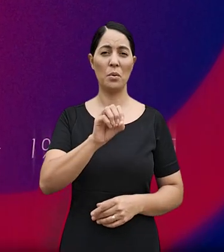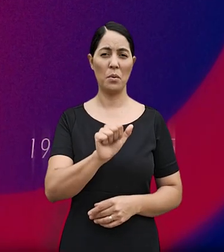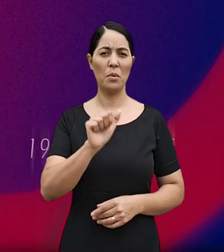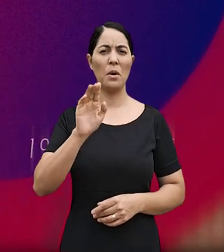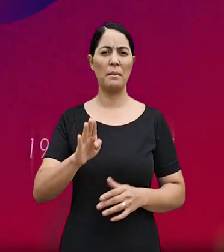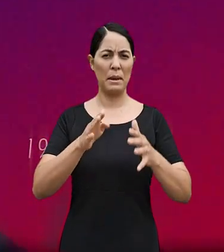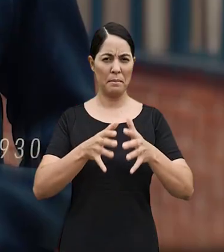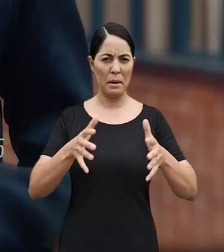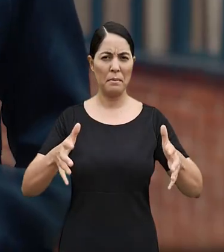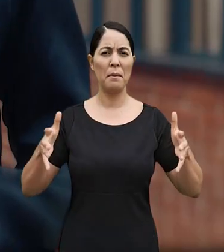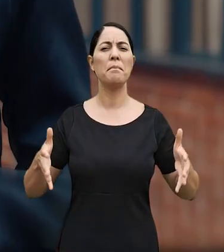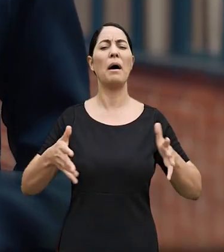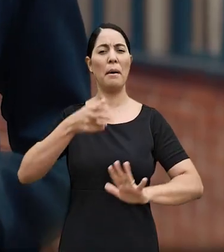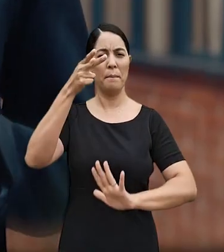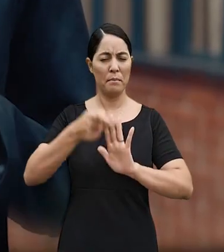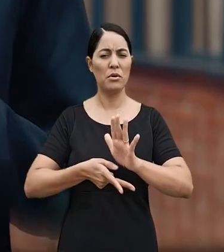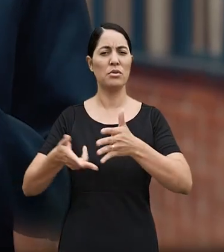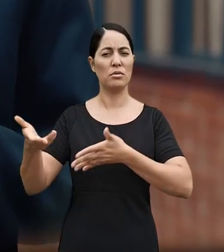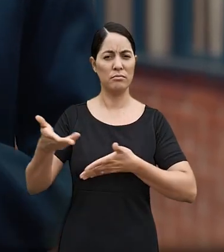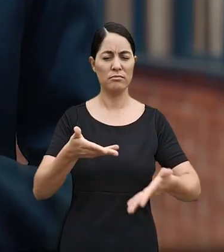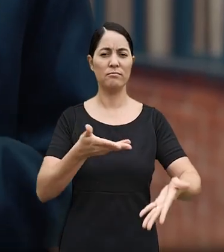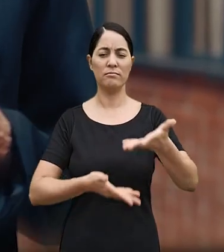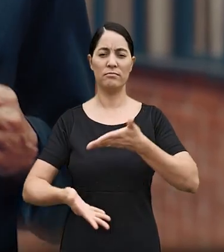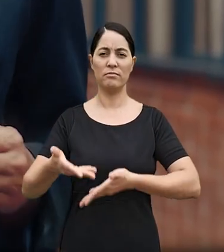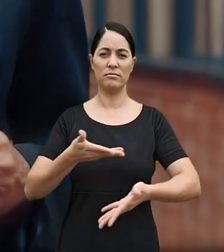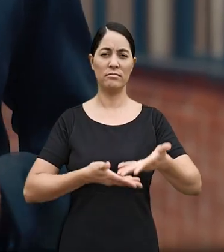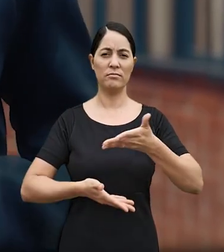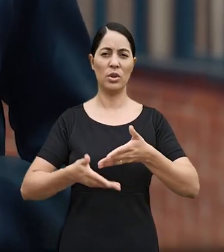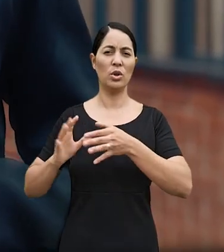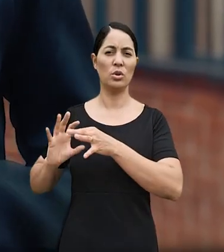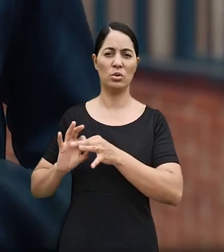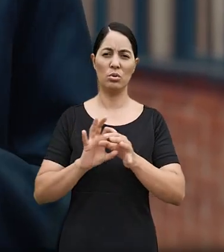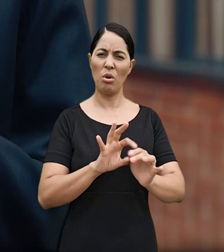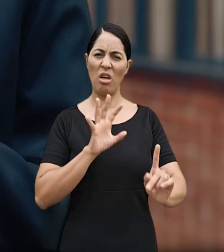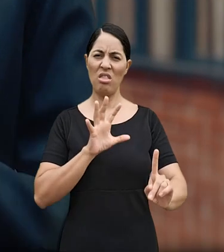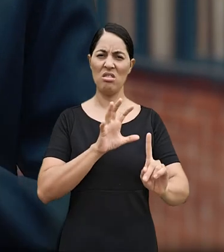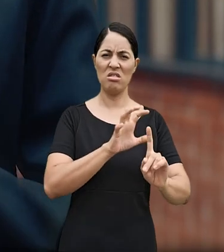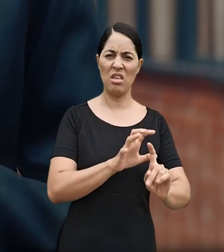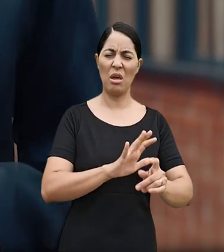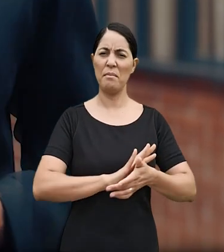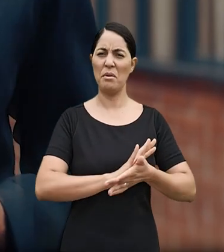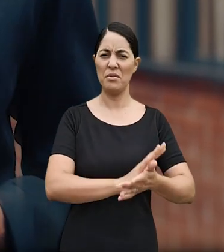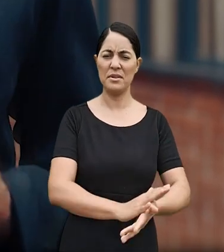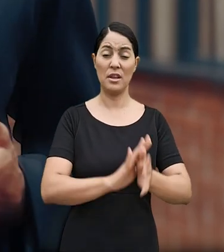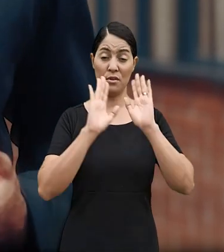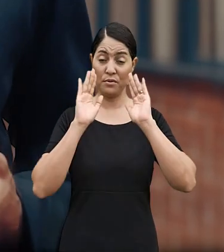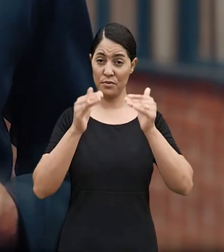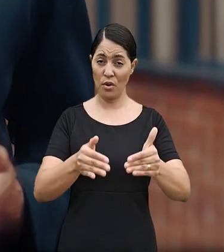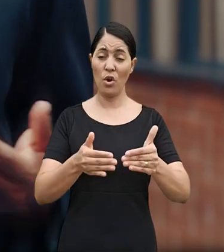A OAB amplia programas de acolhimento e combate ao assédio e discriminação, com foco em jovens,